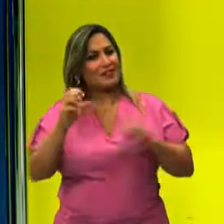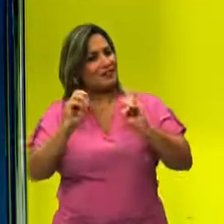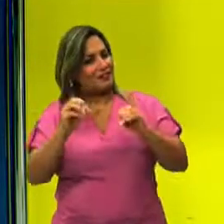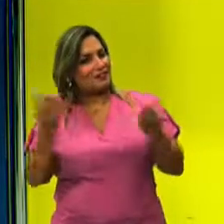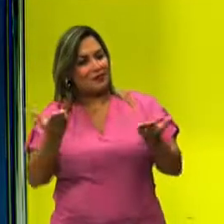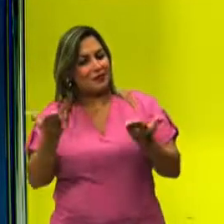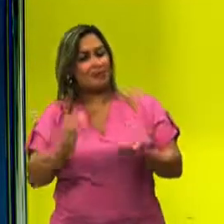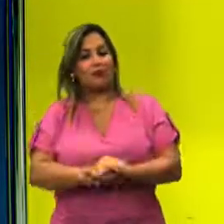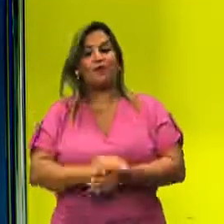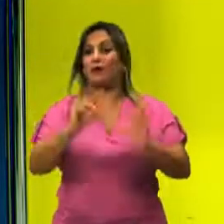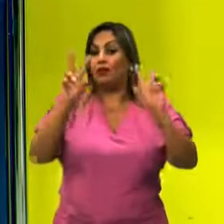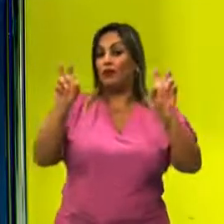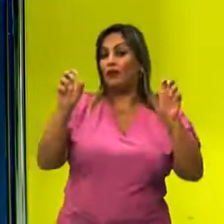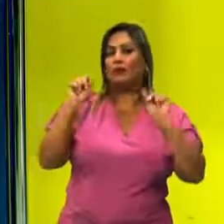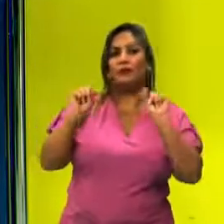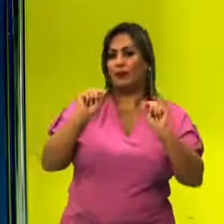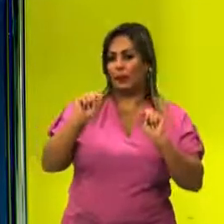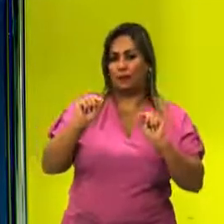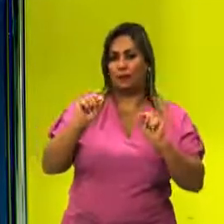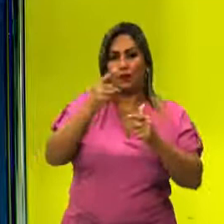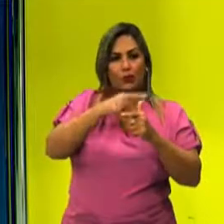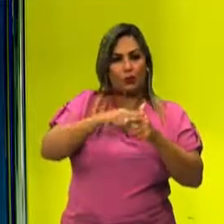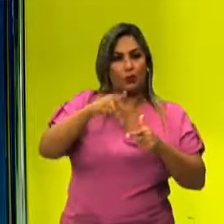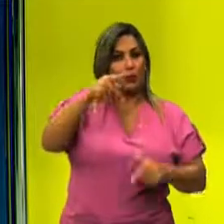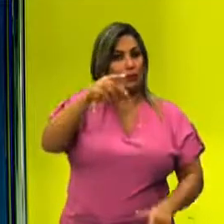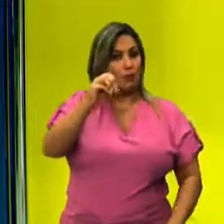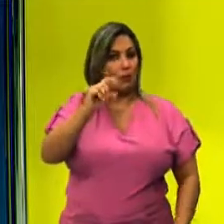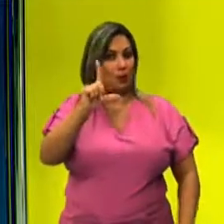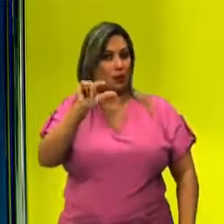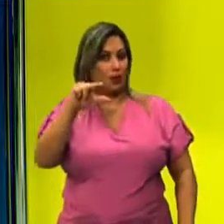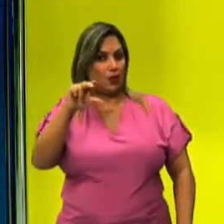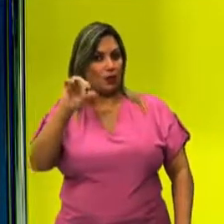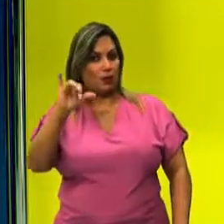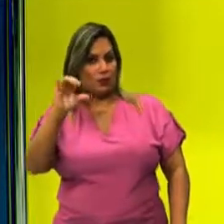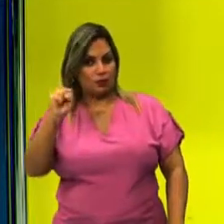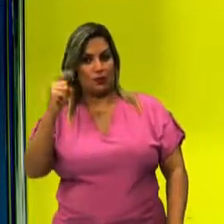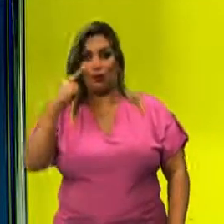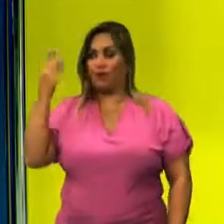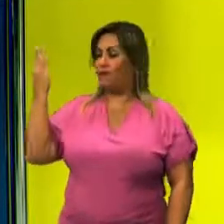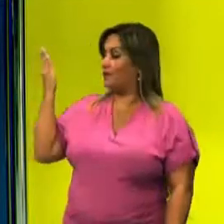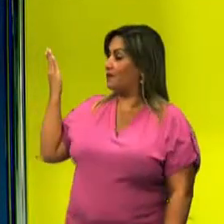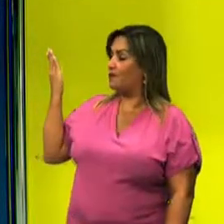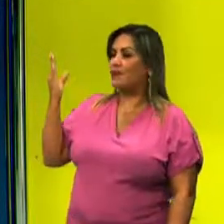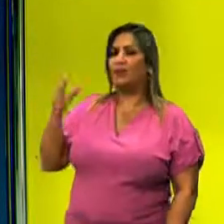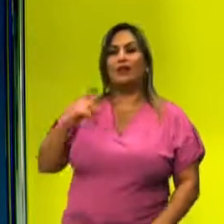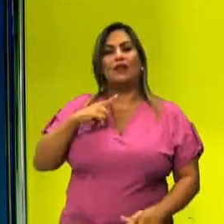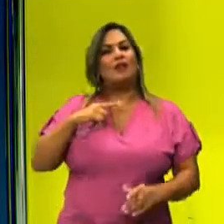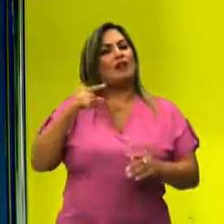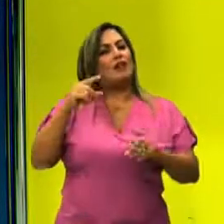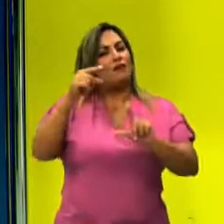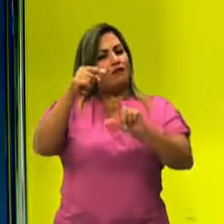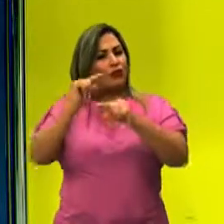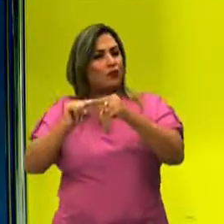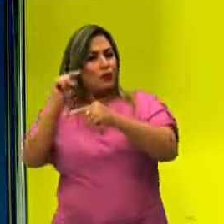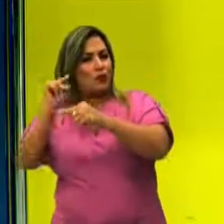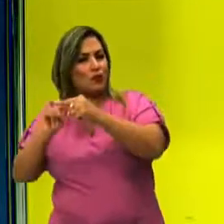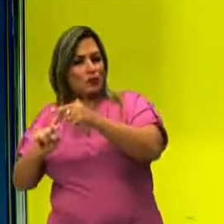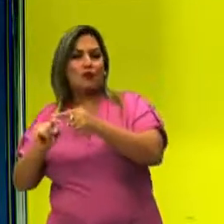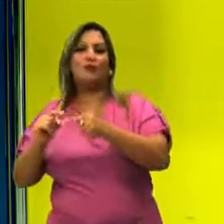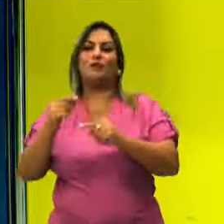o tema da nossa aula de hoje é sobre polinômio decomposição em fatores